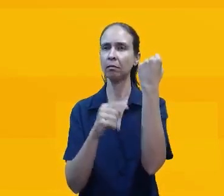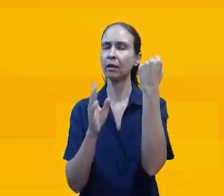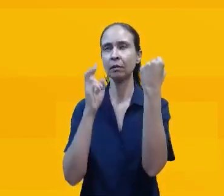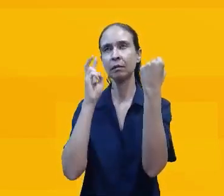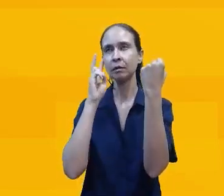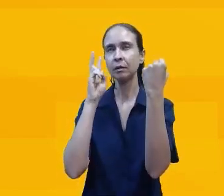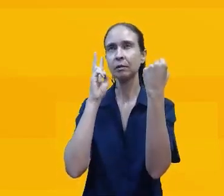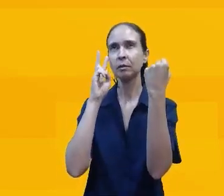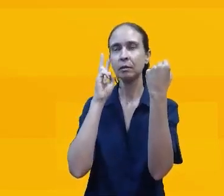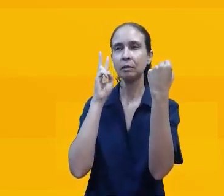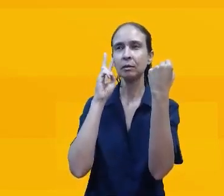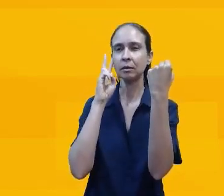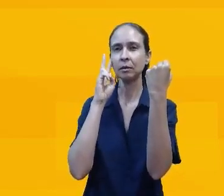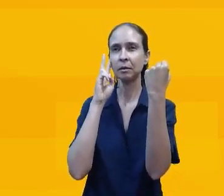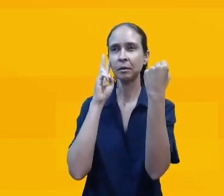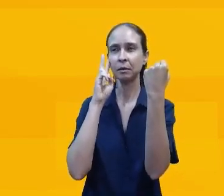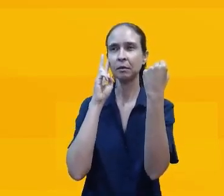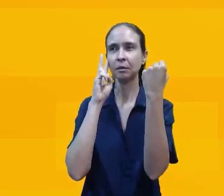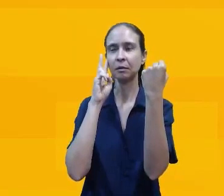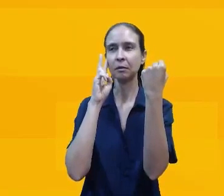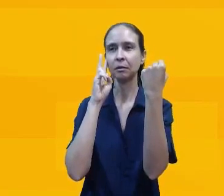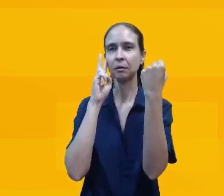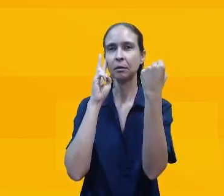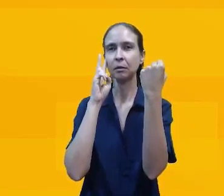estar divulgando.